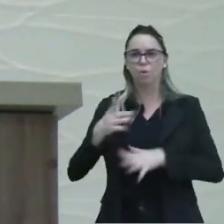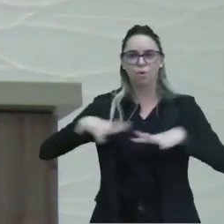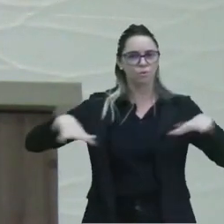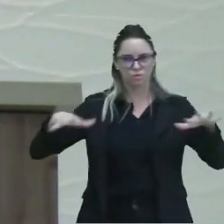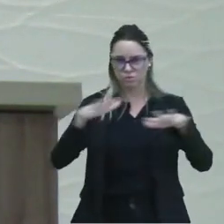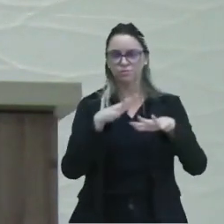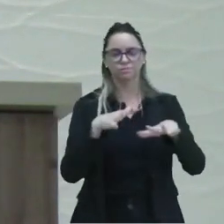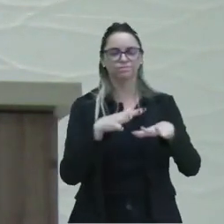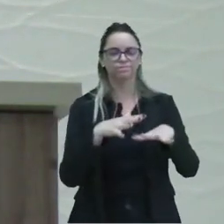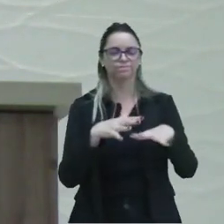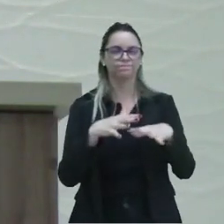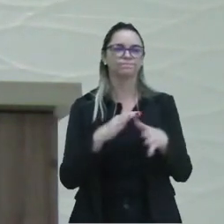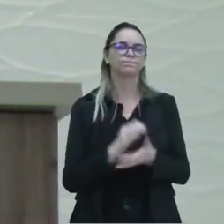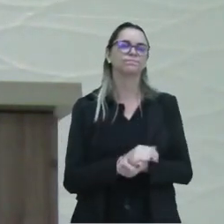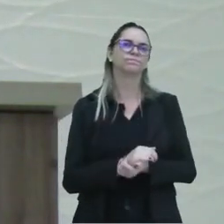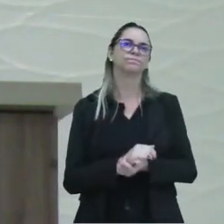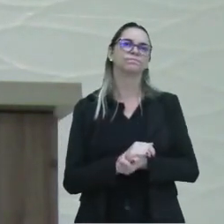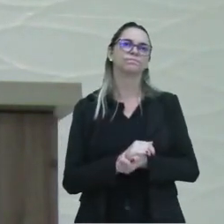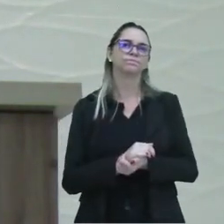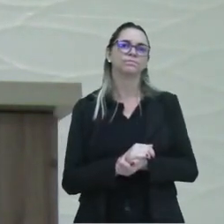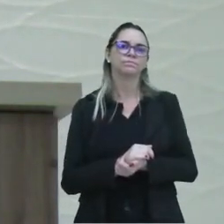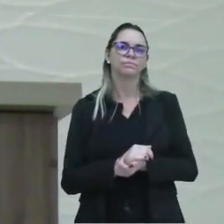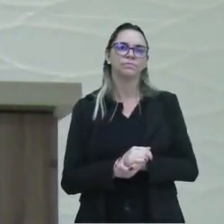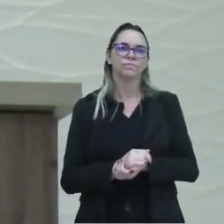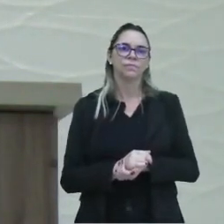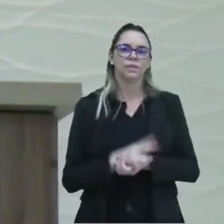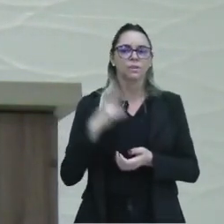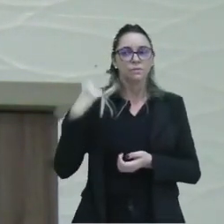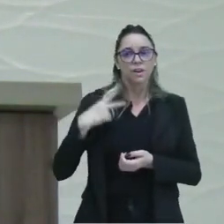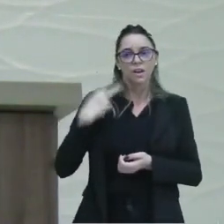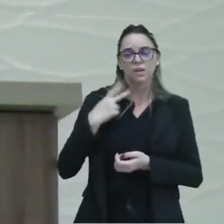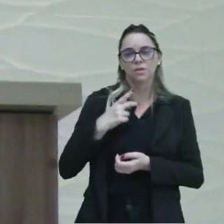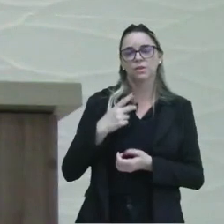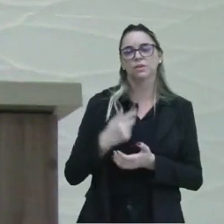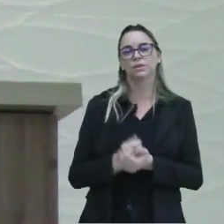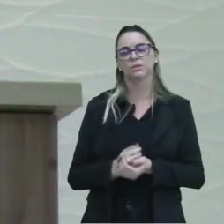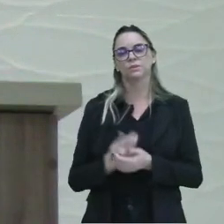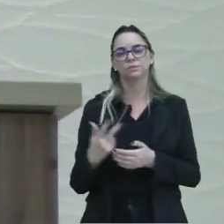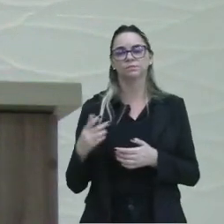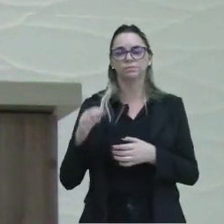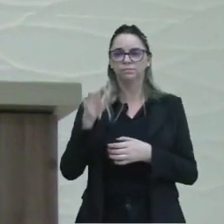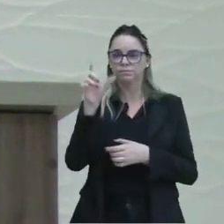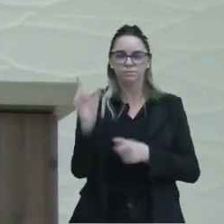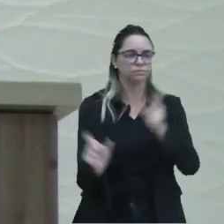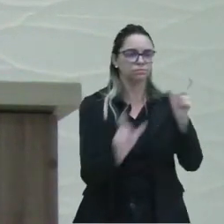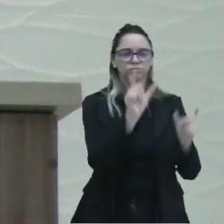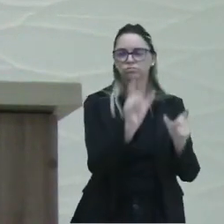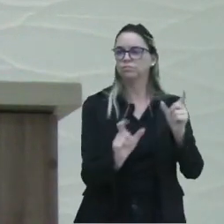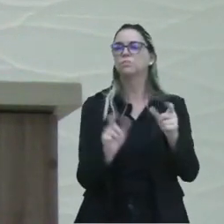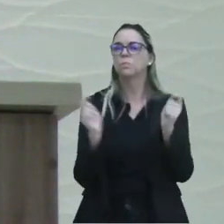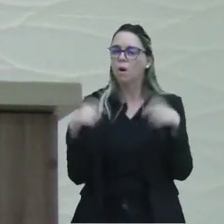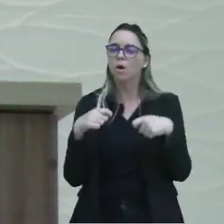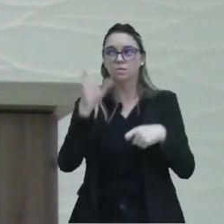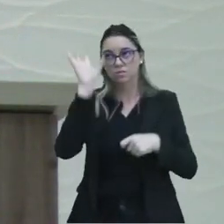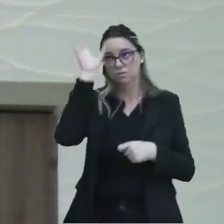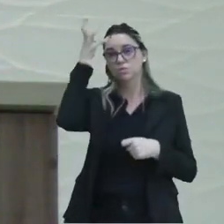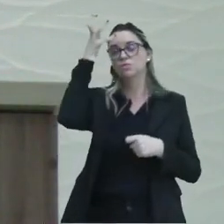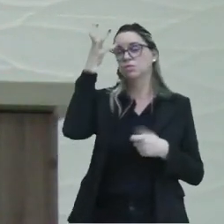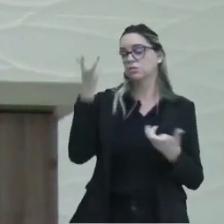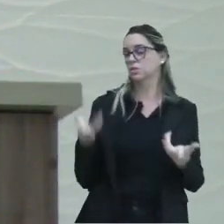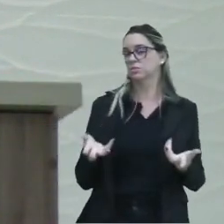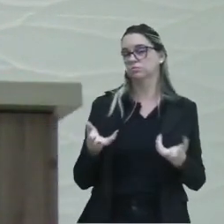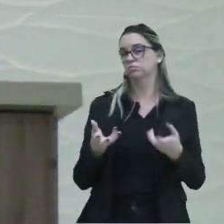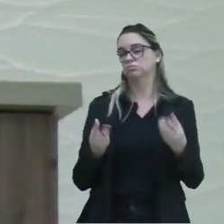que com o cargo que ocupa aqui nesta casa, tenho certeza que vamos tirar encaminhamentos e soluções plausíveis. Mas